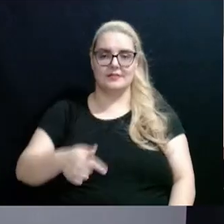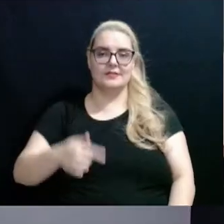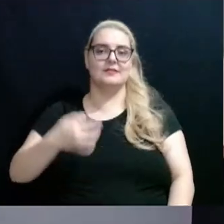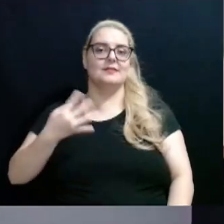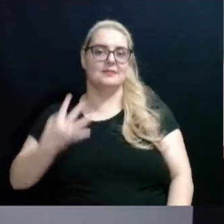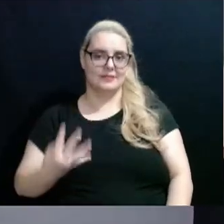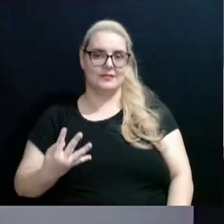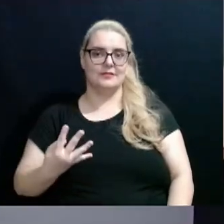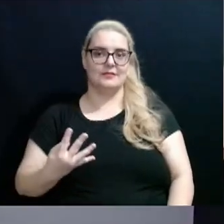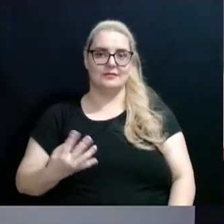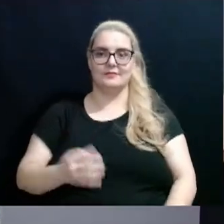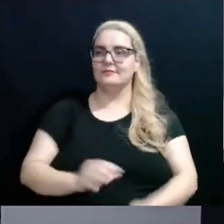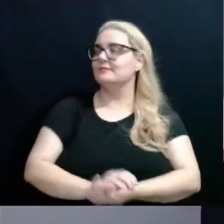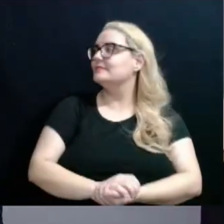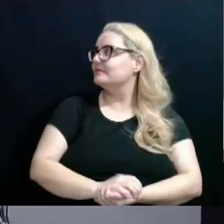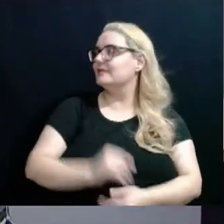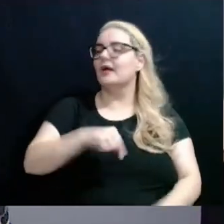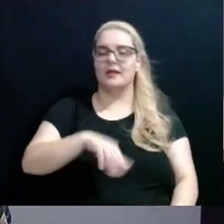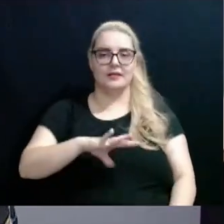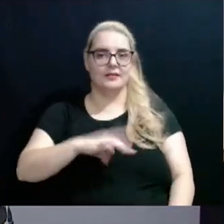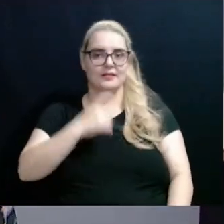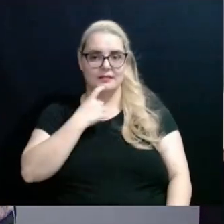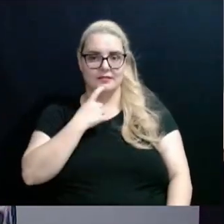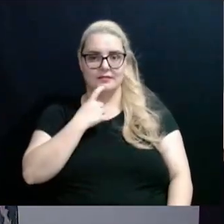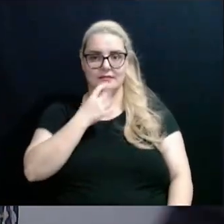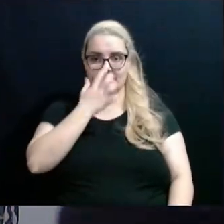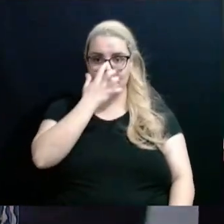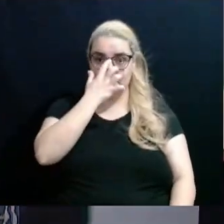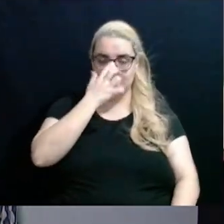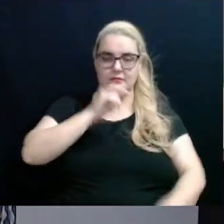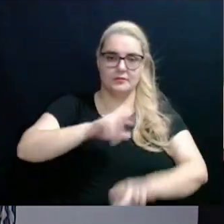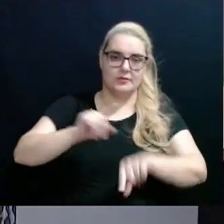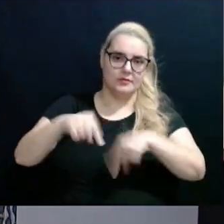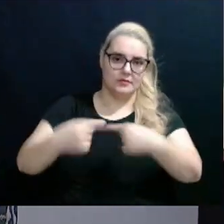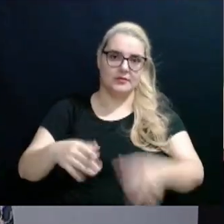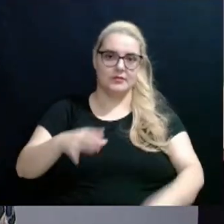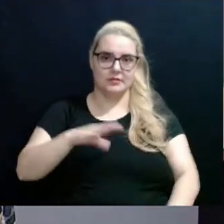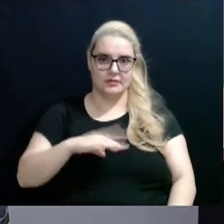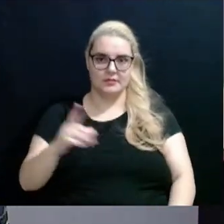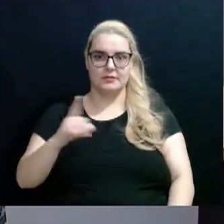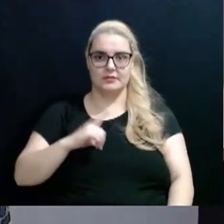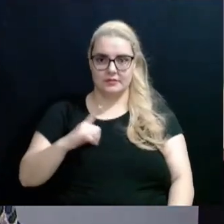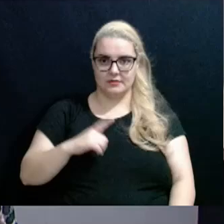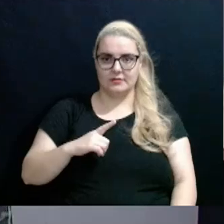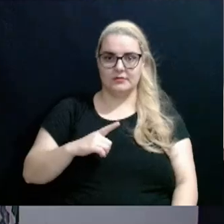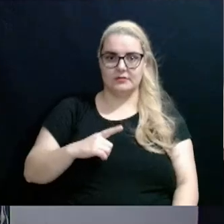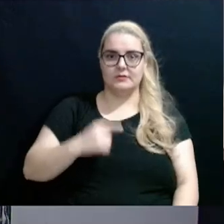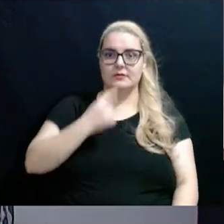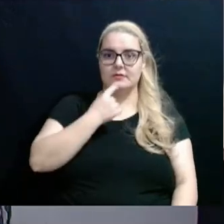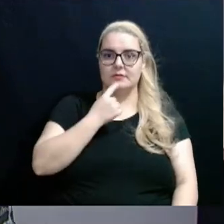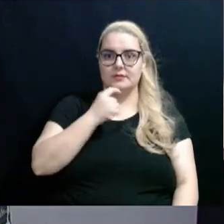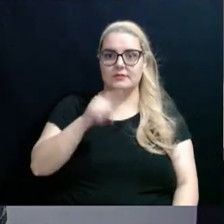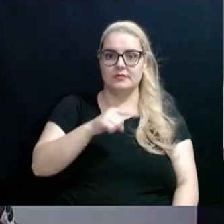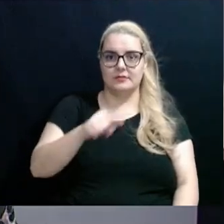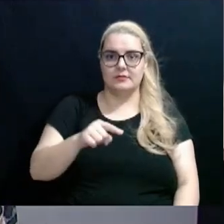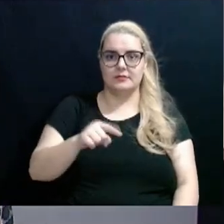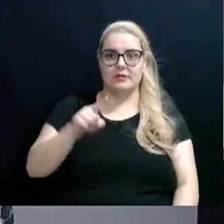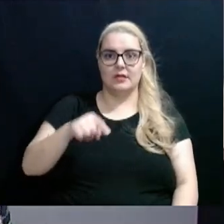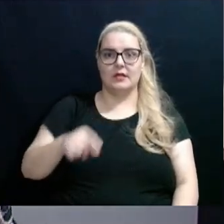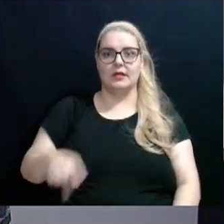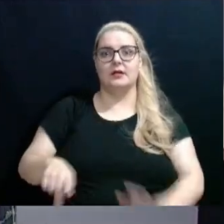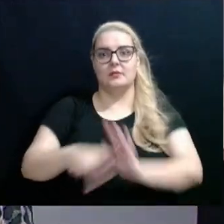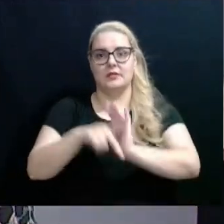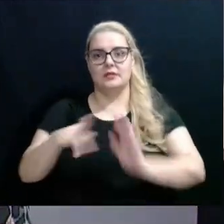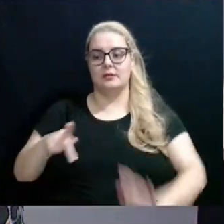1774. Aqui na cidade de Campinas, né, assim como diversas outras cidades, tem o feriado da padroeira, né? E como o 20